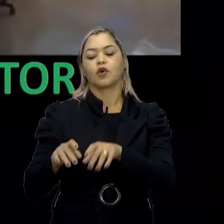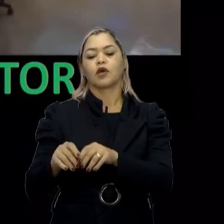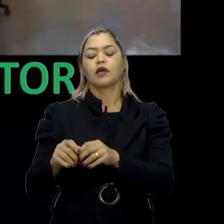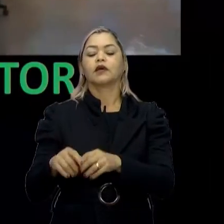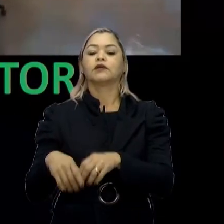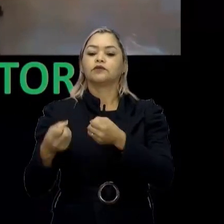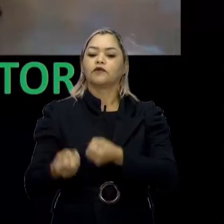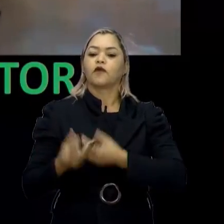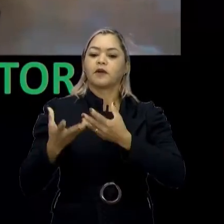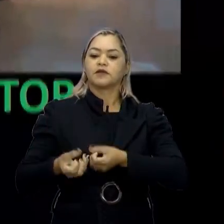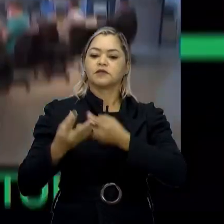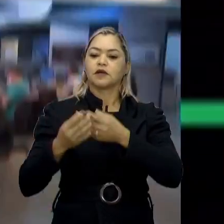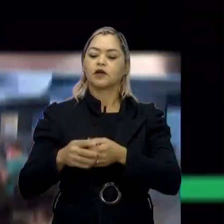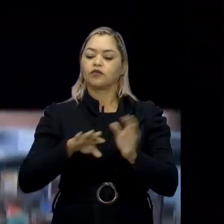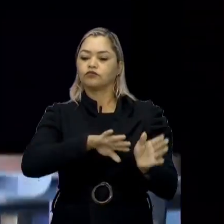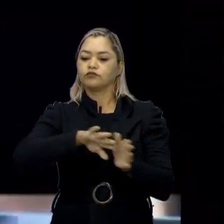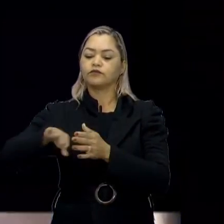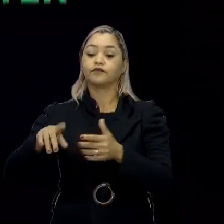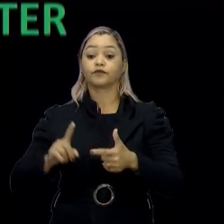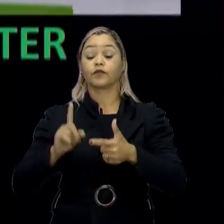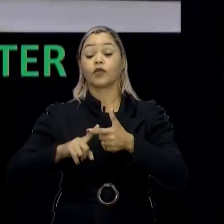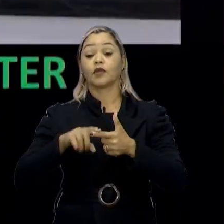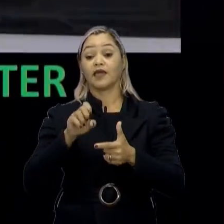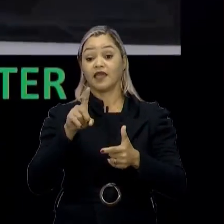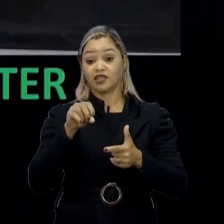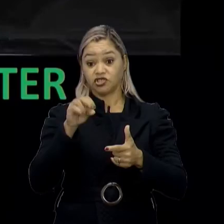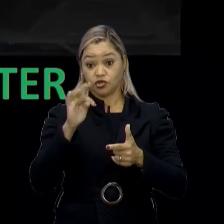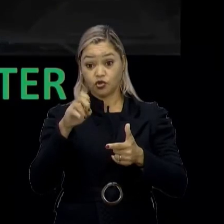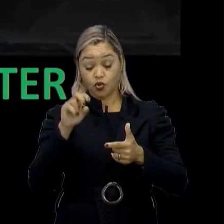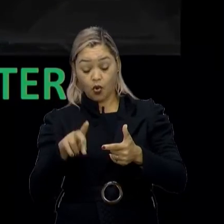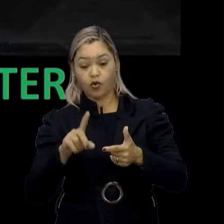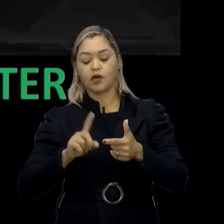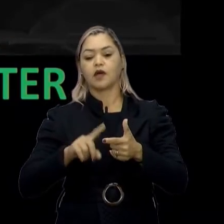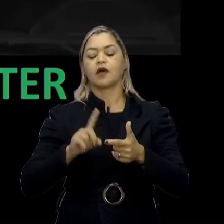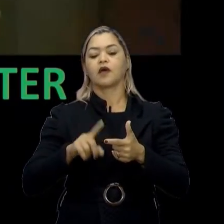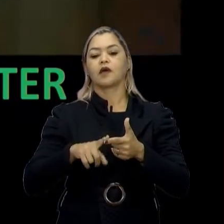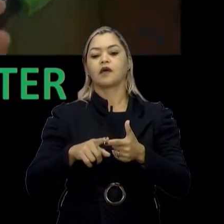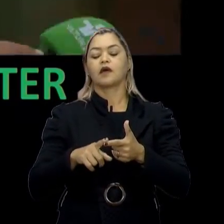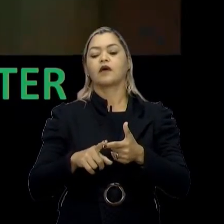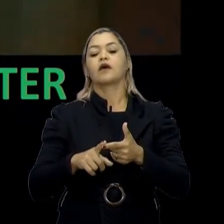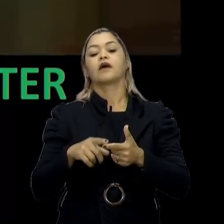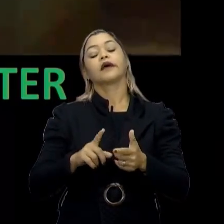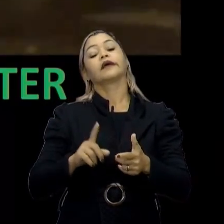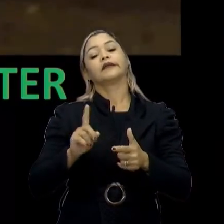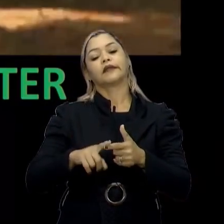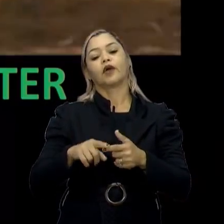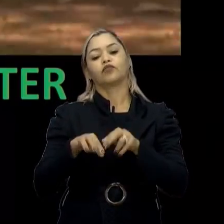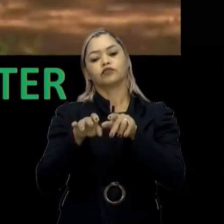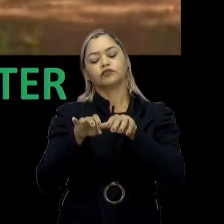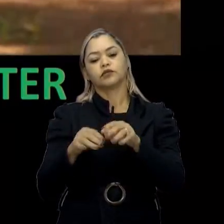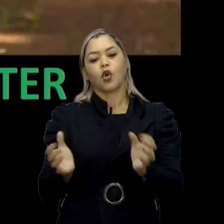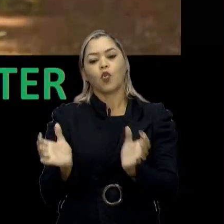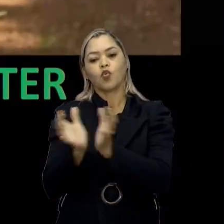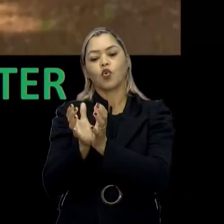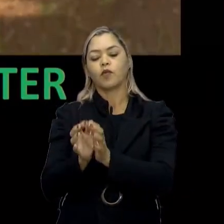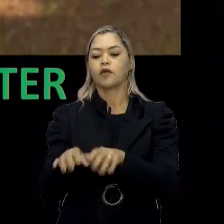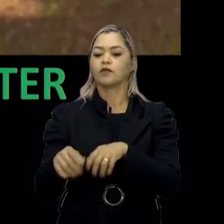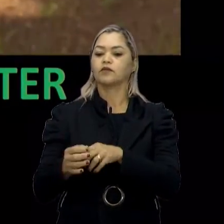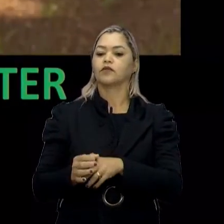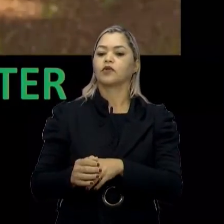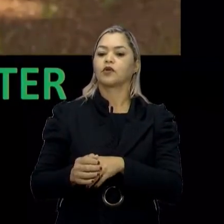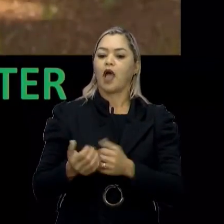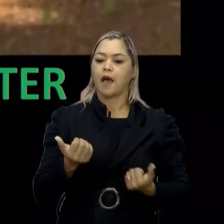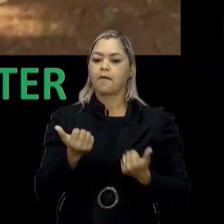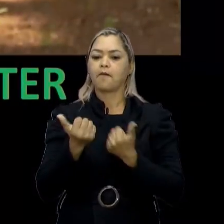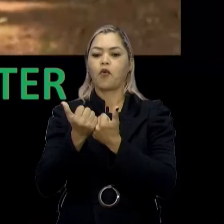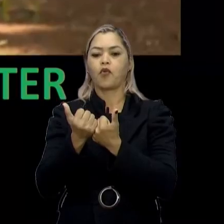matéria. Depois a gente vem o quê? O editor. O repórter ainda antes, o repórter vem antes. Quando a gente tem equipe, você vai para a rua